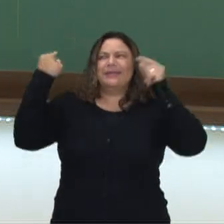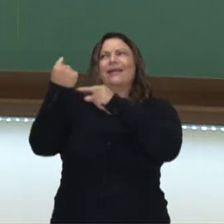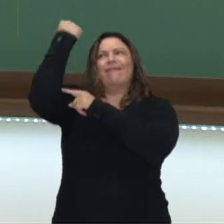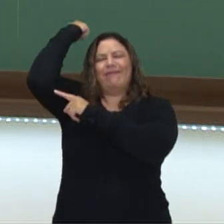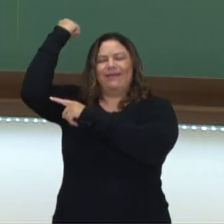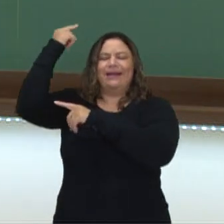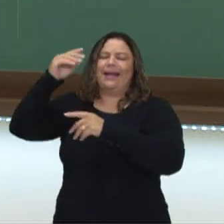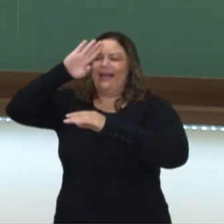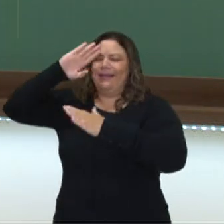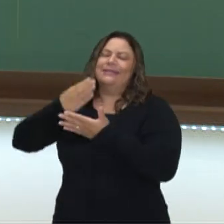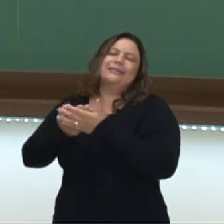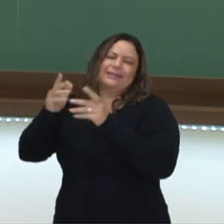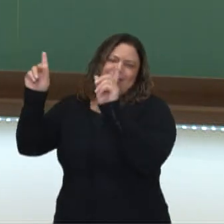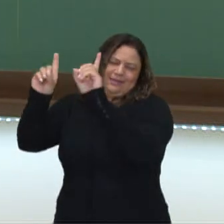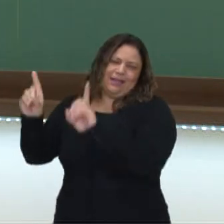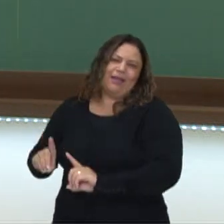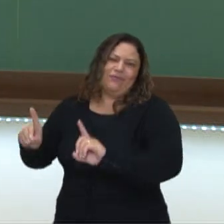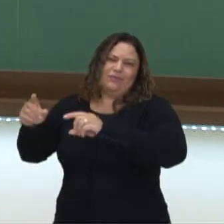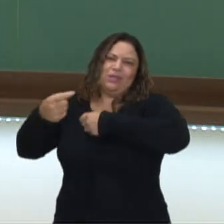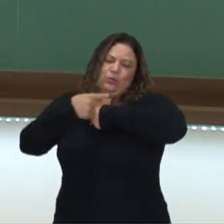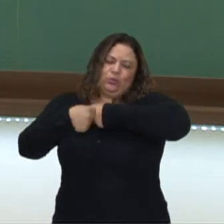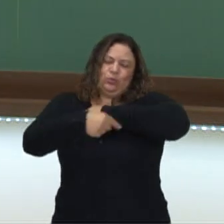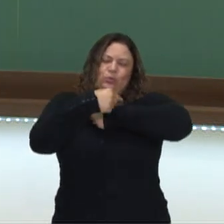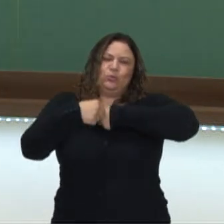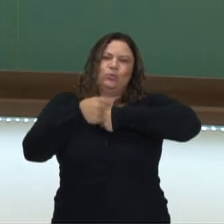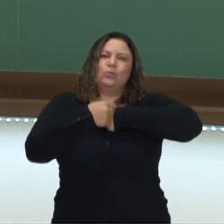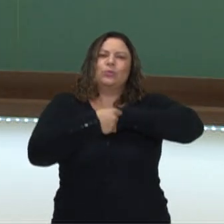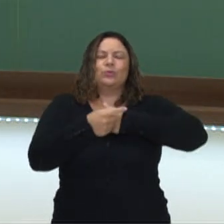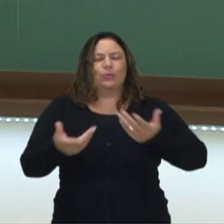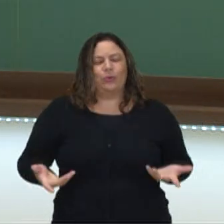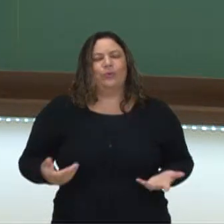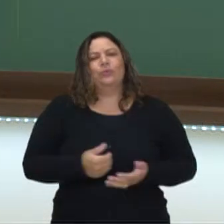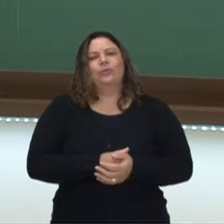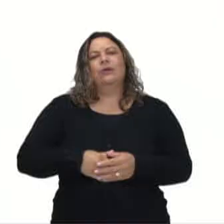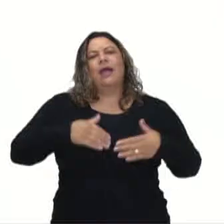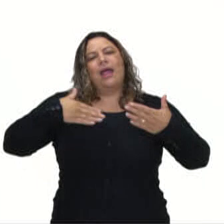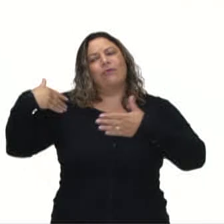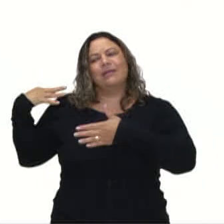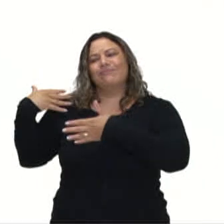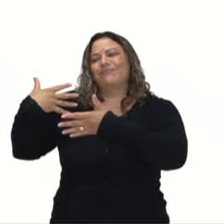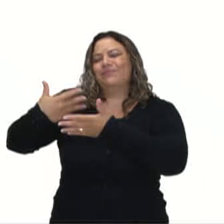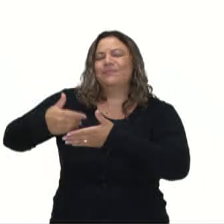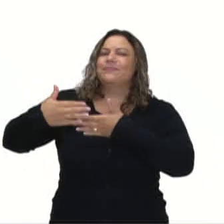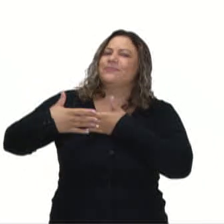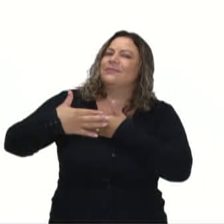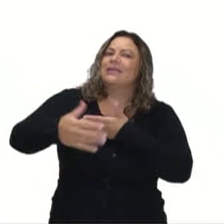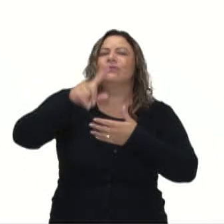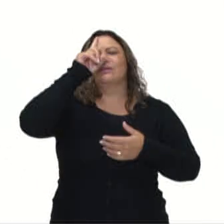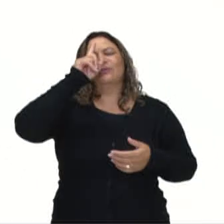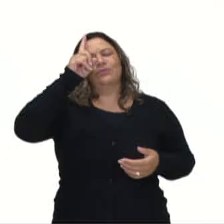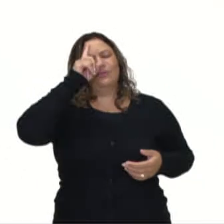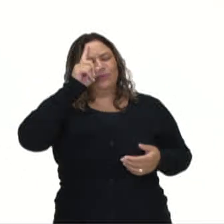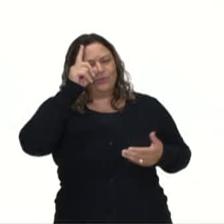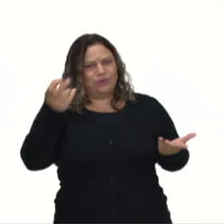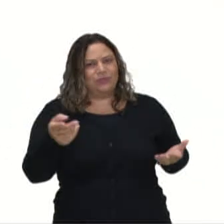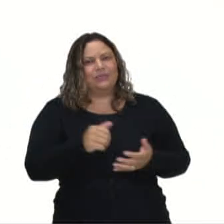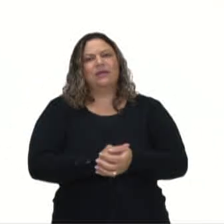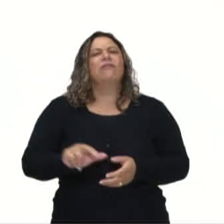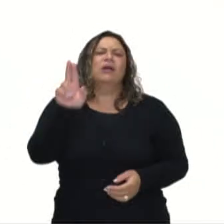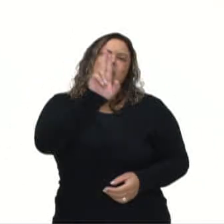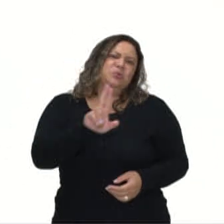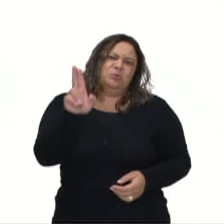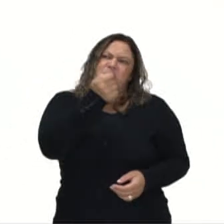tempo corriqueiro, do dia a dia, do cotidiano. E faz uso de poucos ou quase nenhum